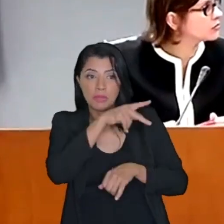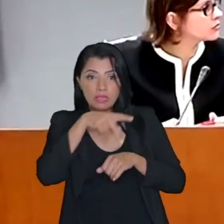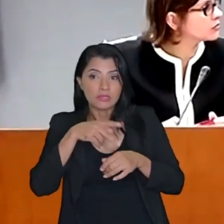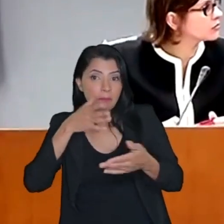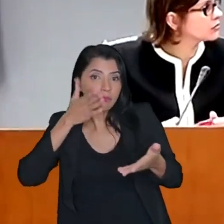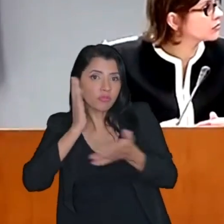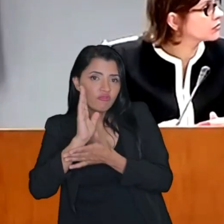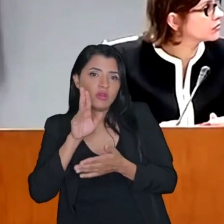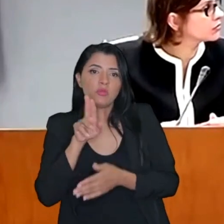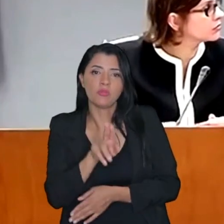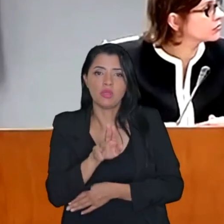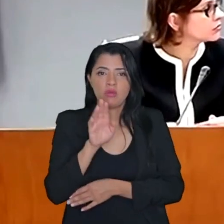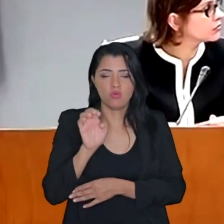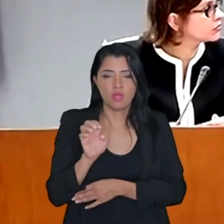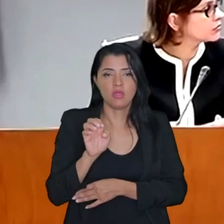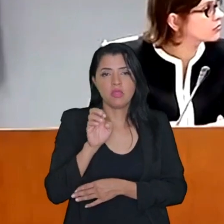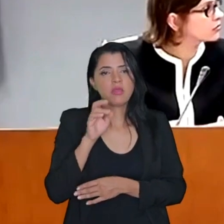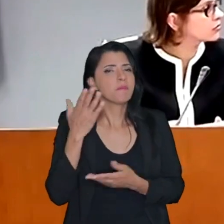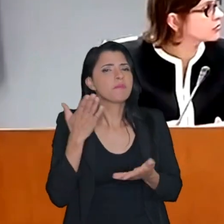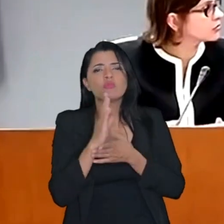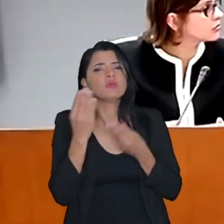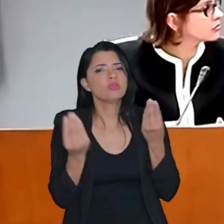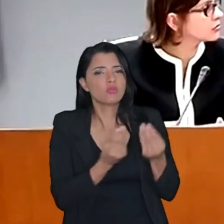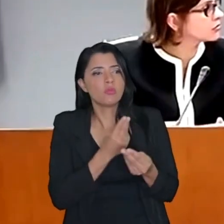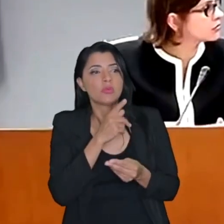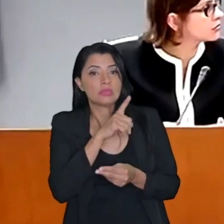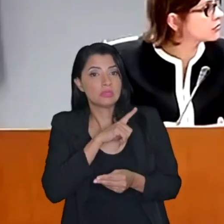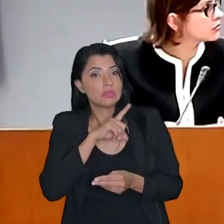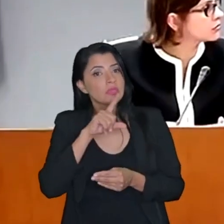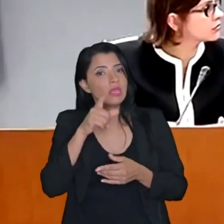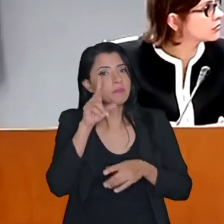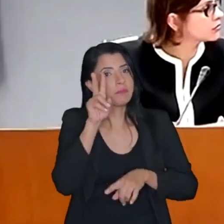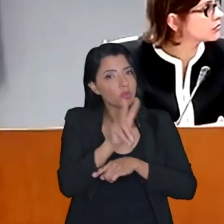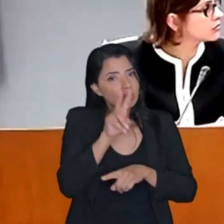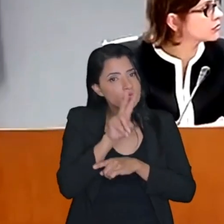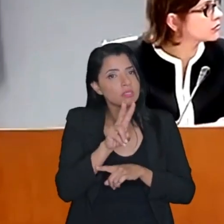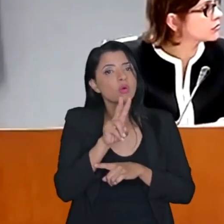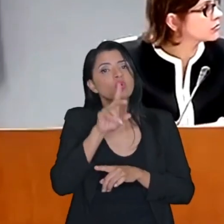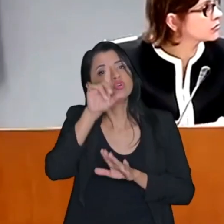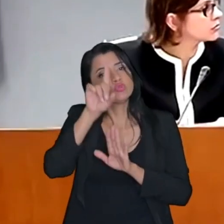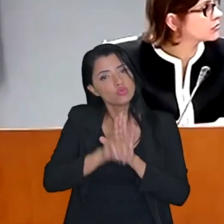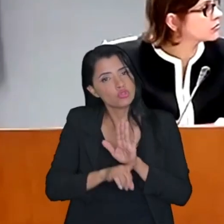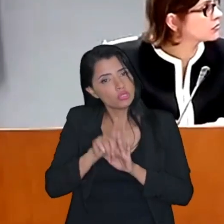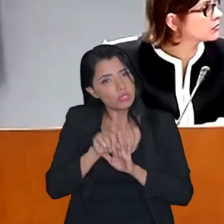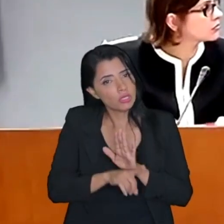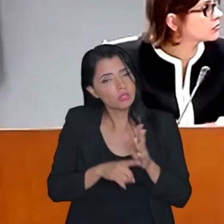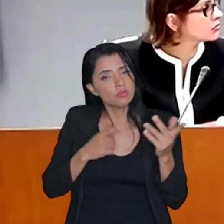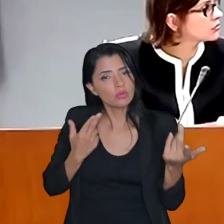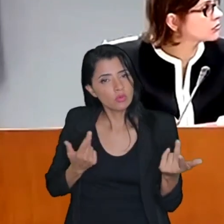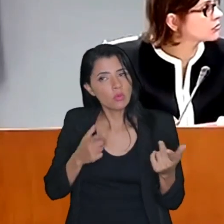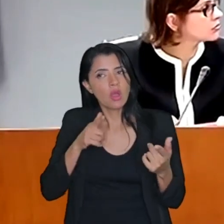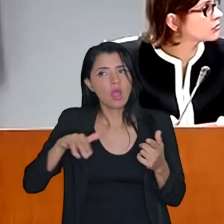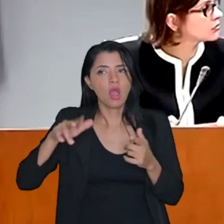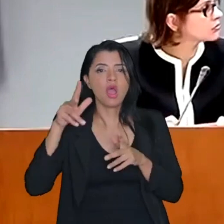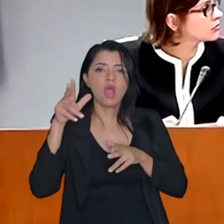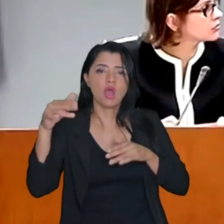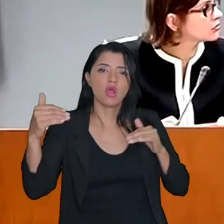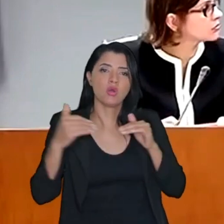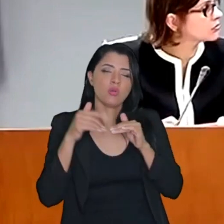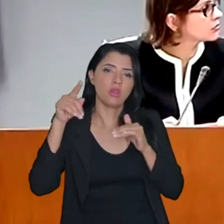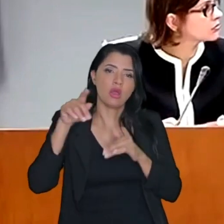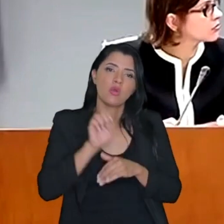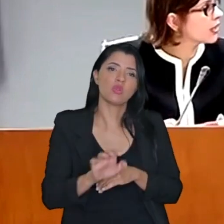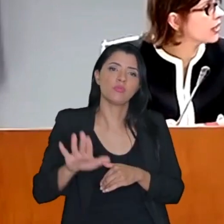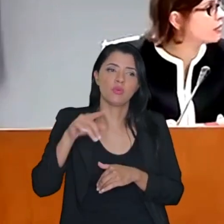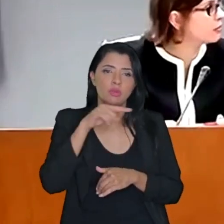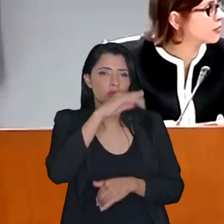Europeia. Aprovados em que sentido? Que tem um grau de proteção a esses direitos equivalente ao do ambiente europeu. O Brasil